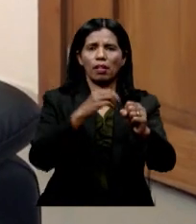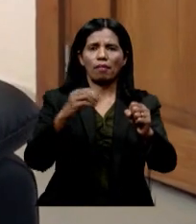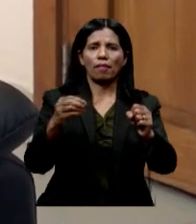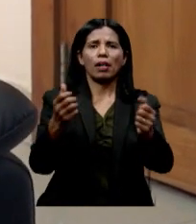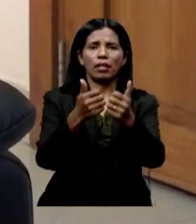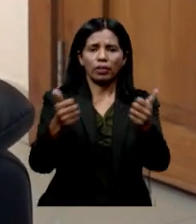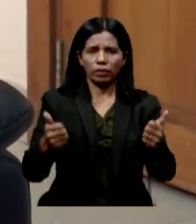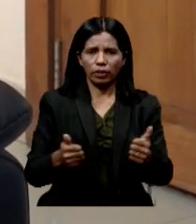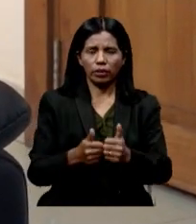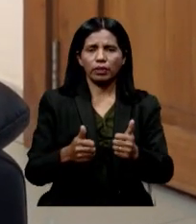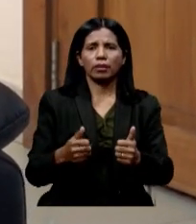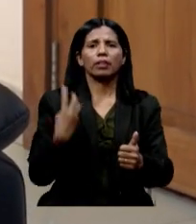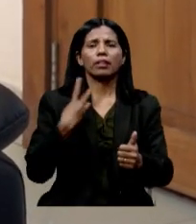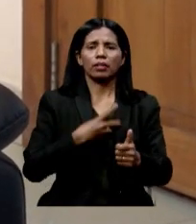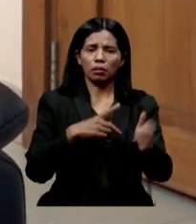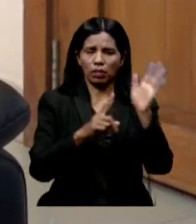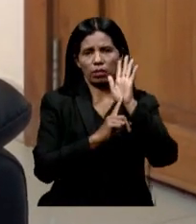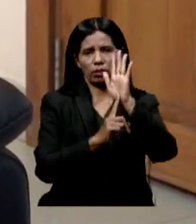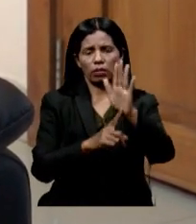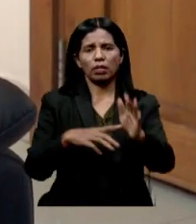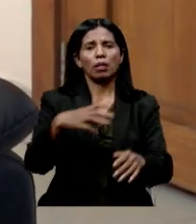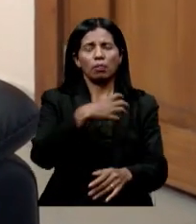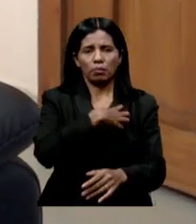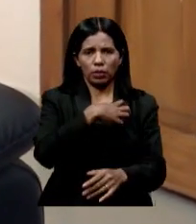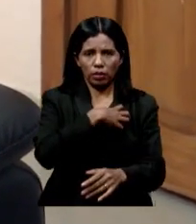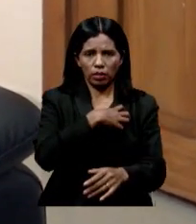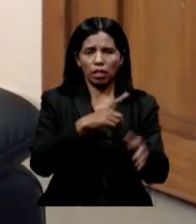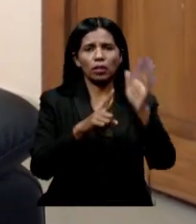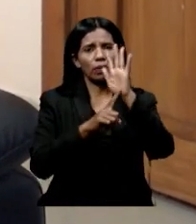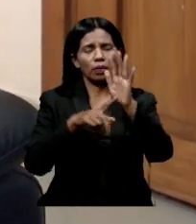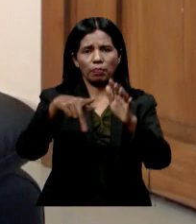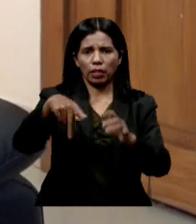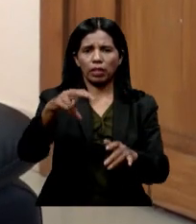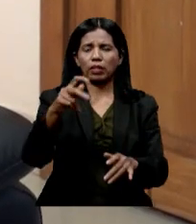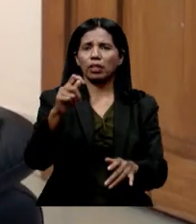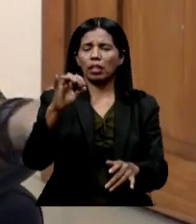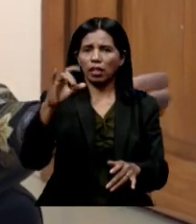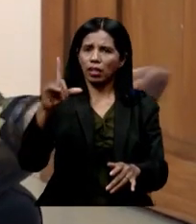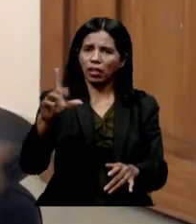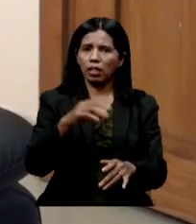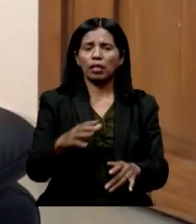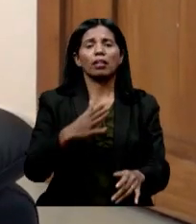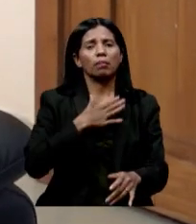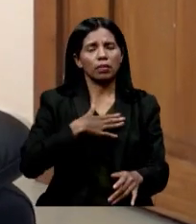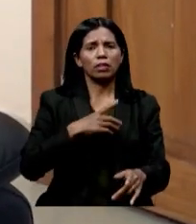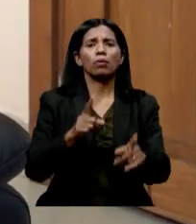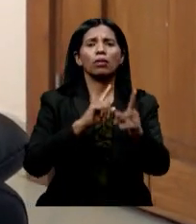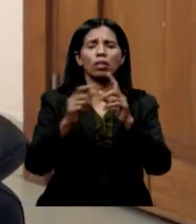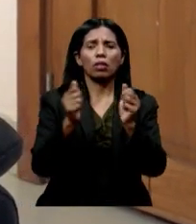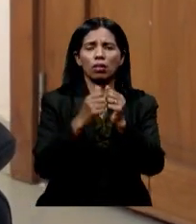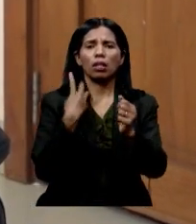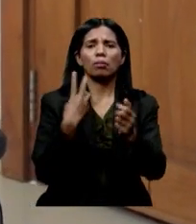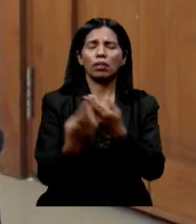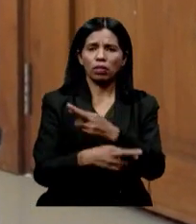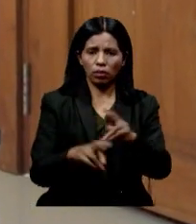autoridade para uso, e bato ao PSIC, e bato ao PNDL, os encontro. Ok, por favor, explica o resultado e